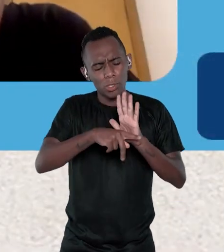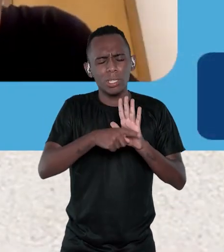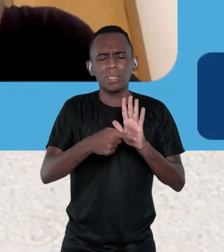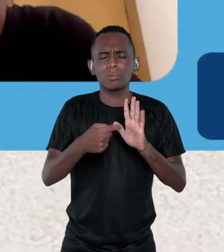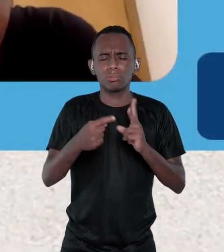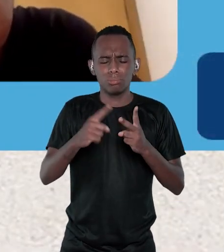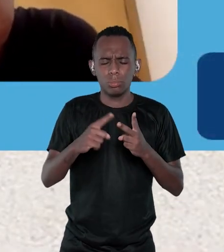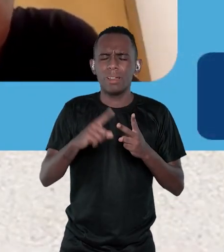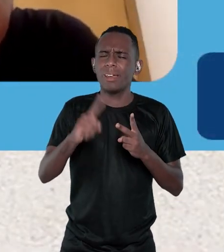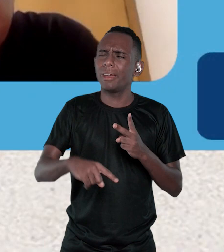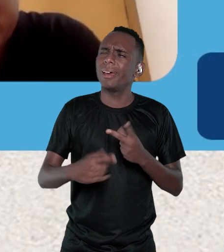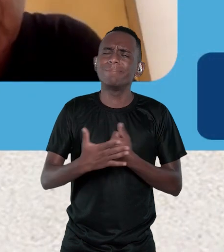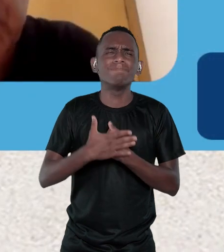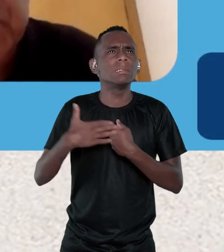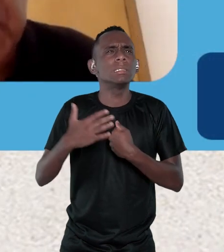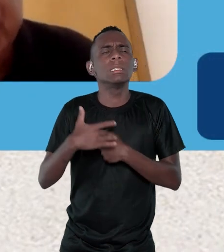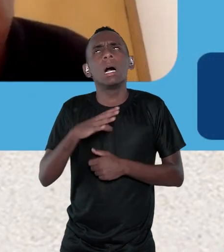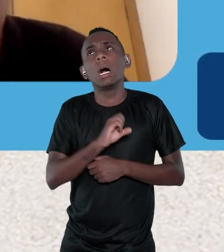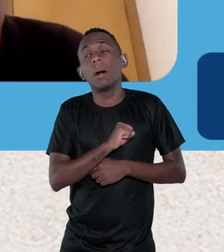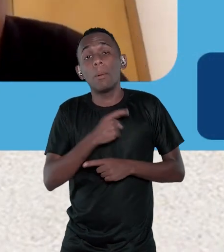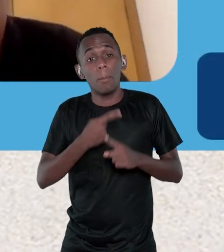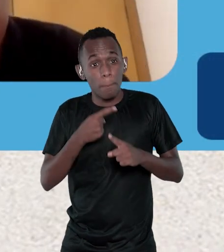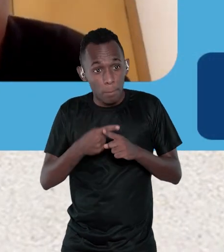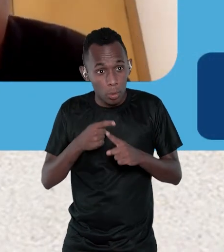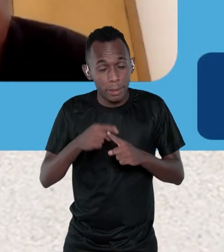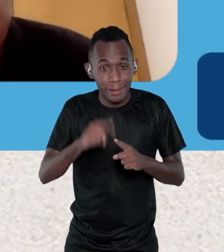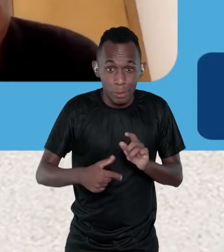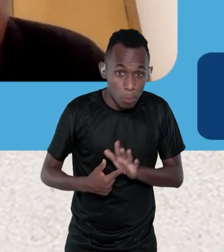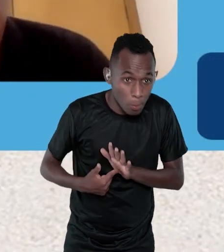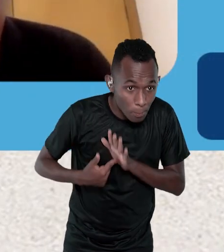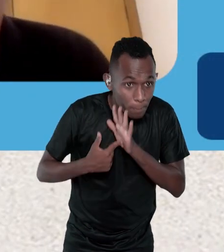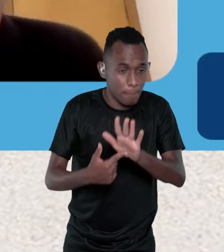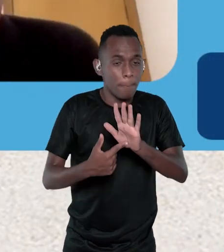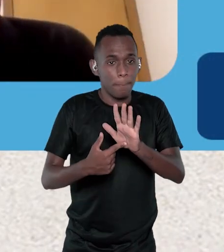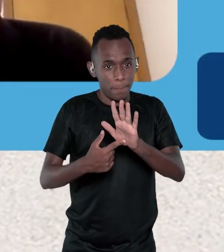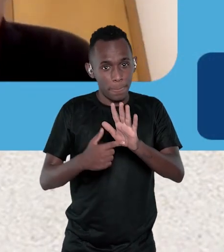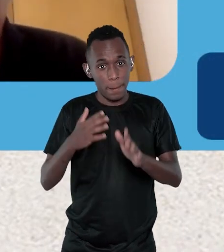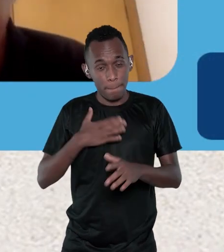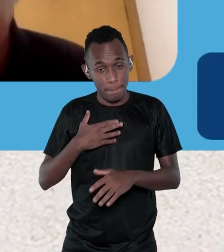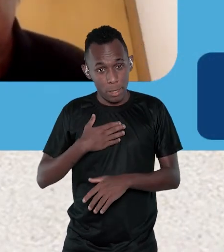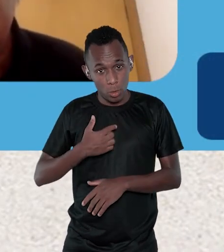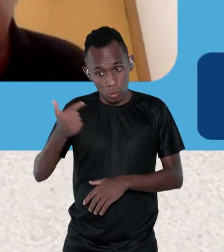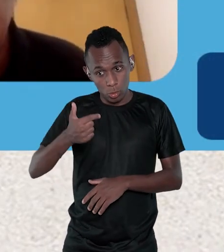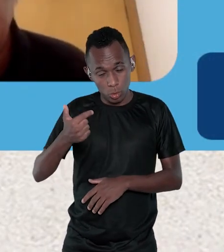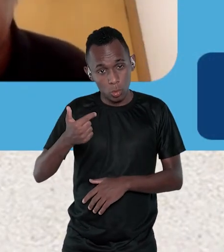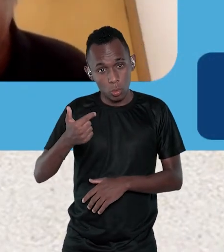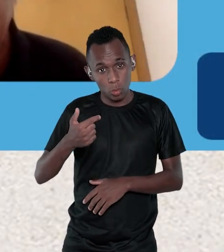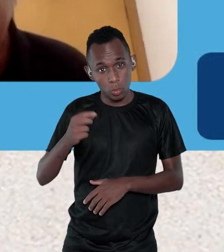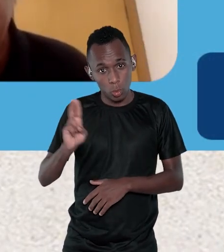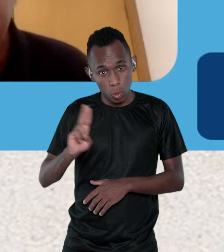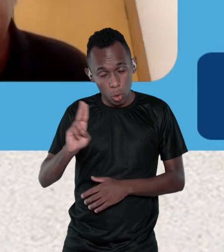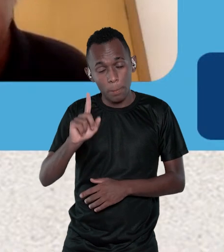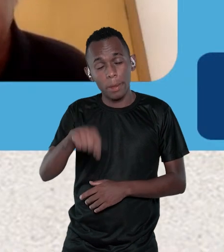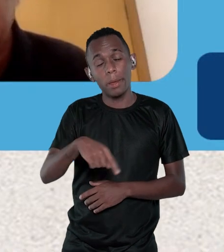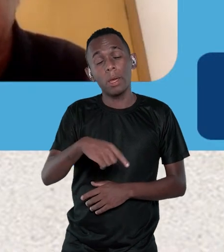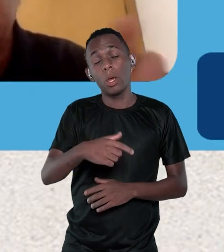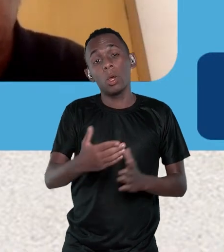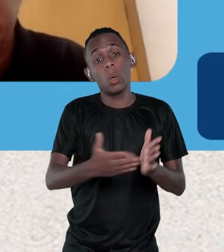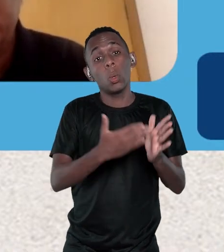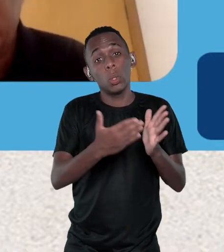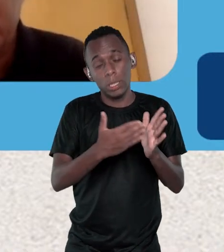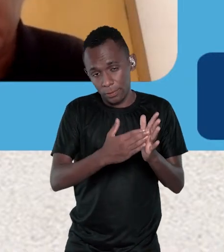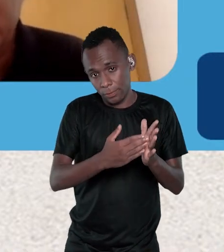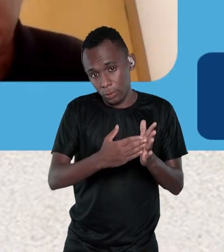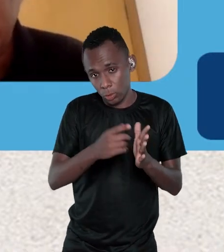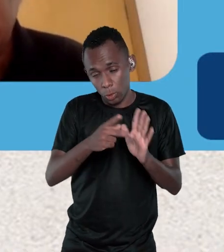Hidra. Exatamente. E esse é um projeto que eu tenho muito carinho com ele, que é é uma revelação.